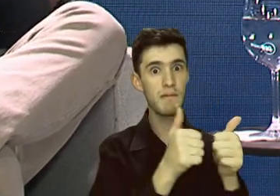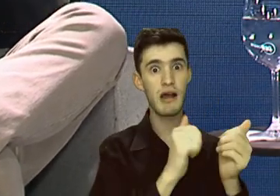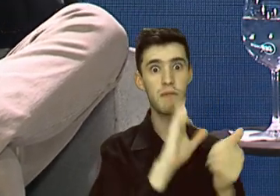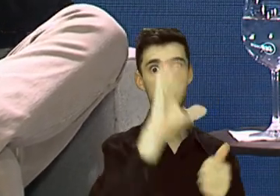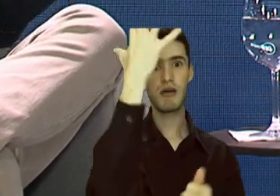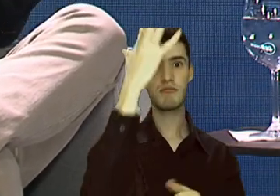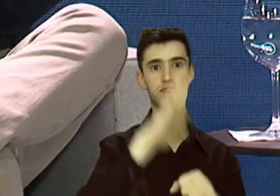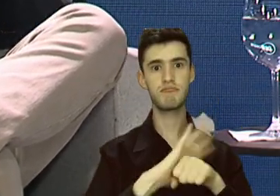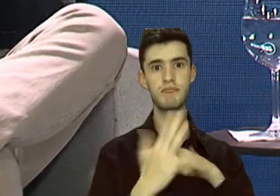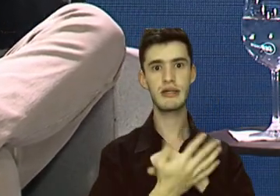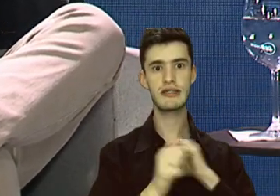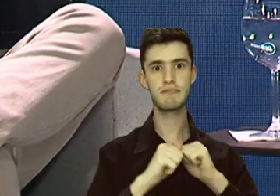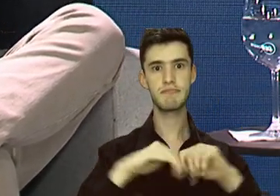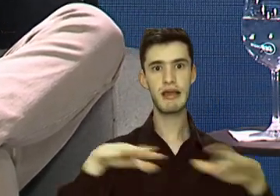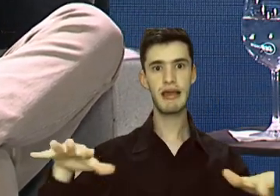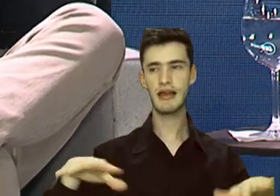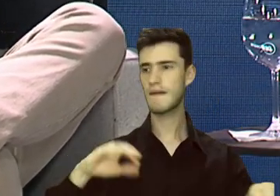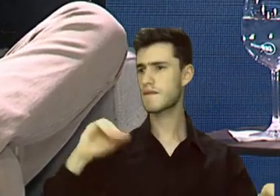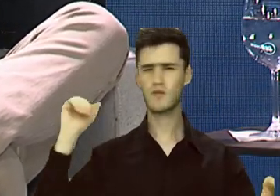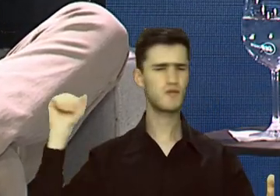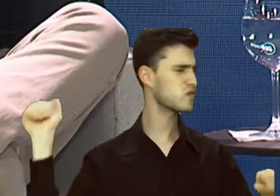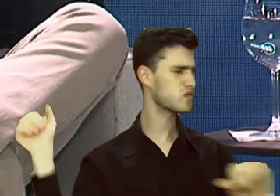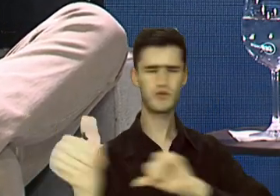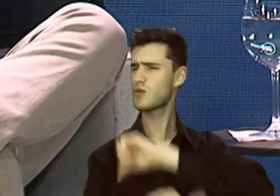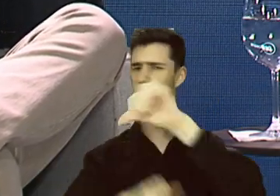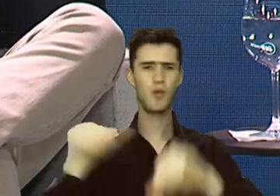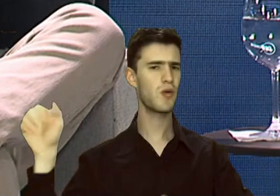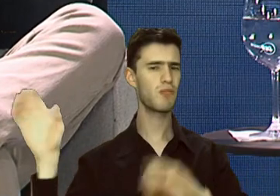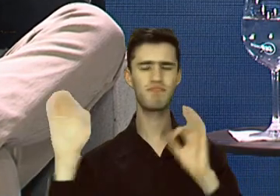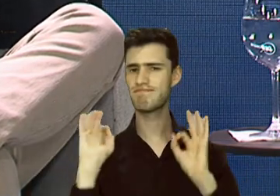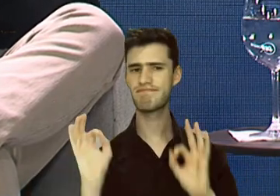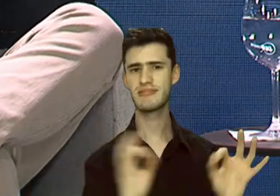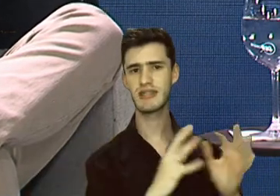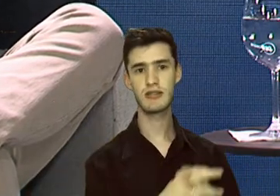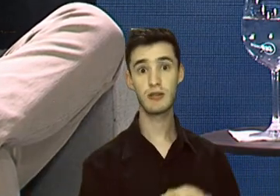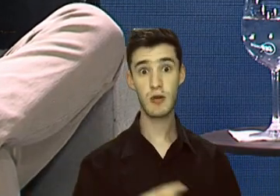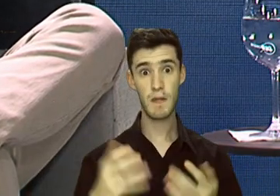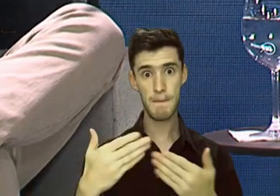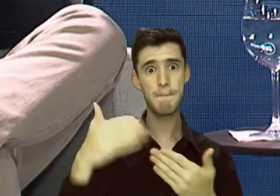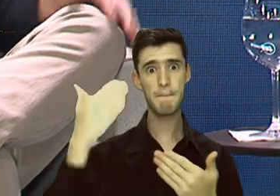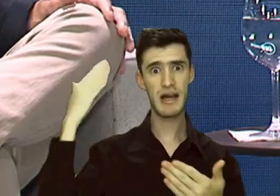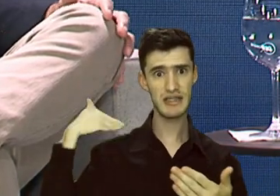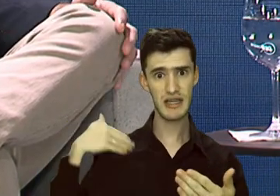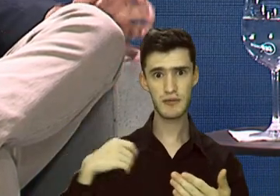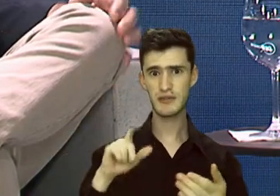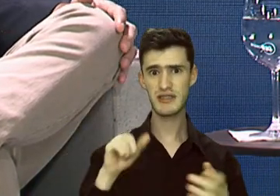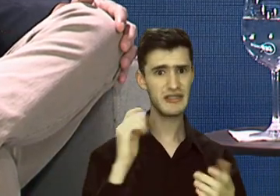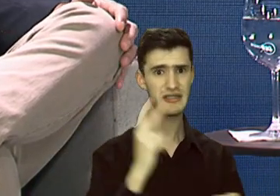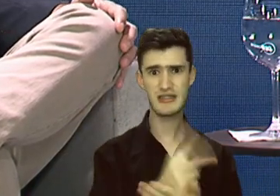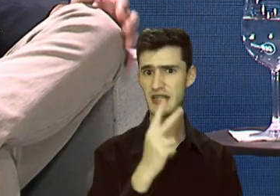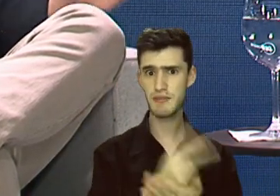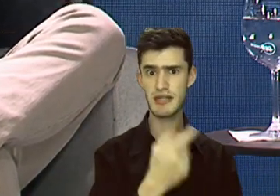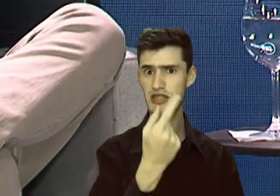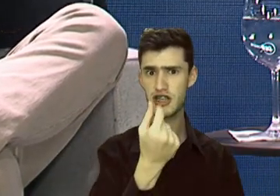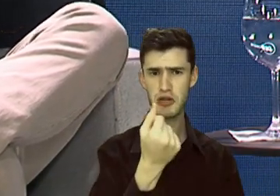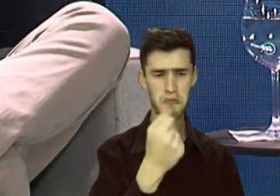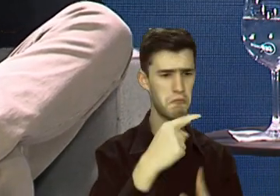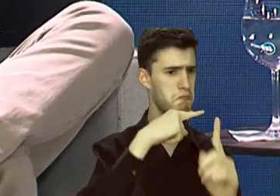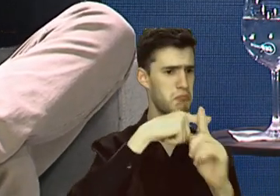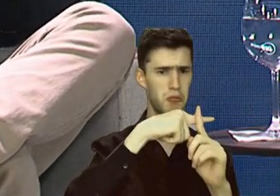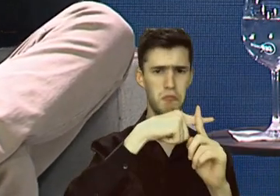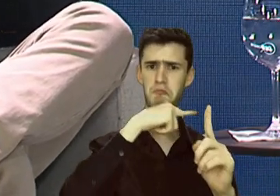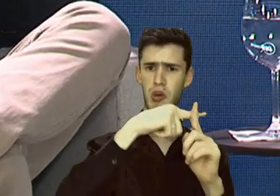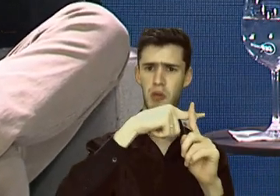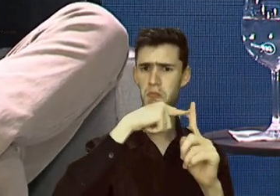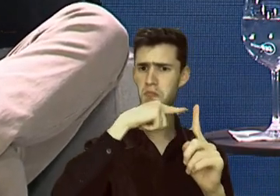completamente nessa época a gente já sempre foi caixa positivo então a gente sempre rodou com o próprio Caixa sendo